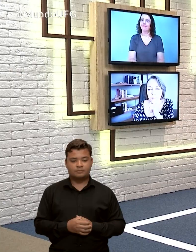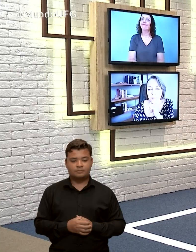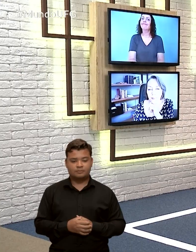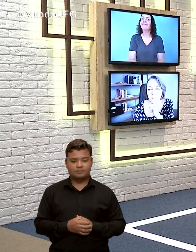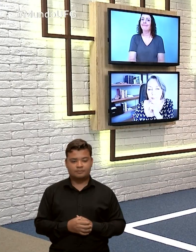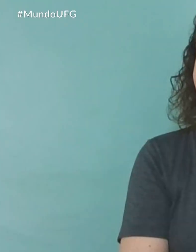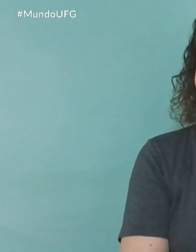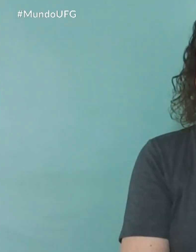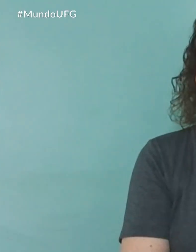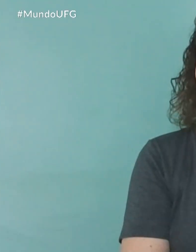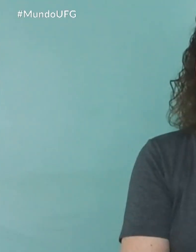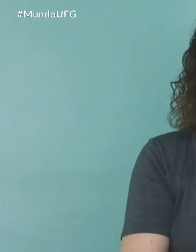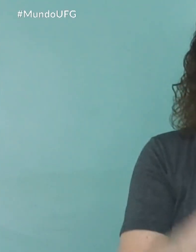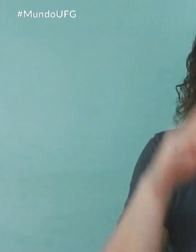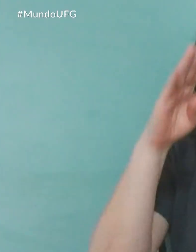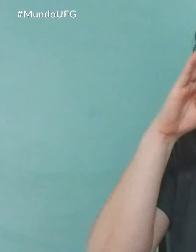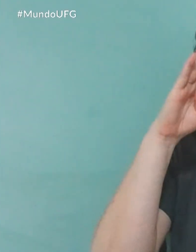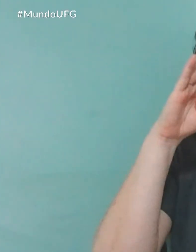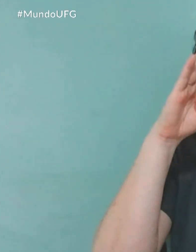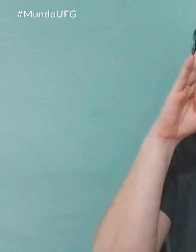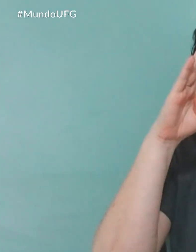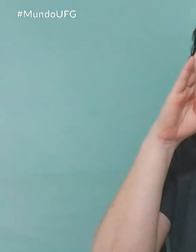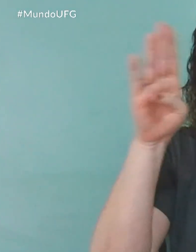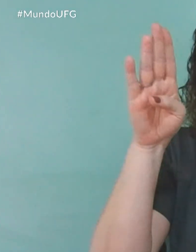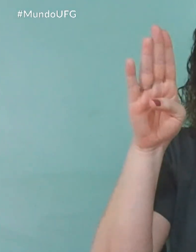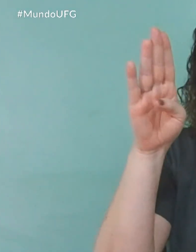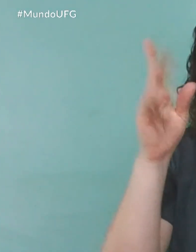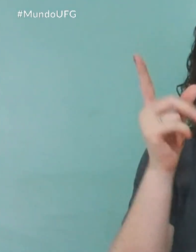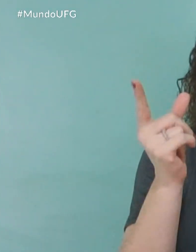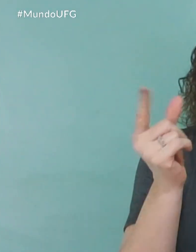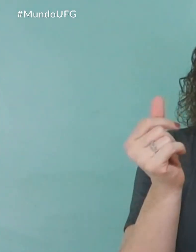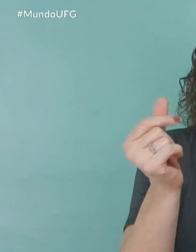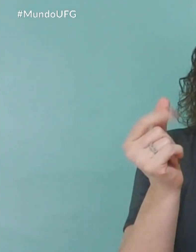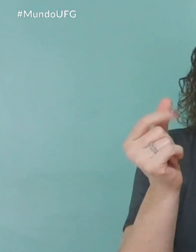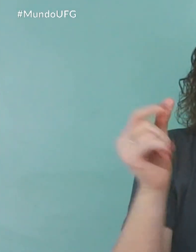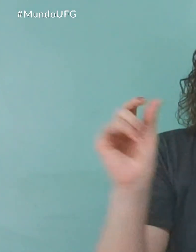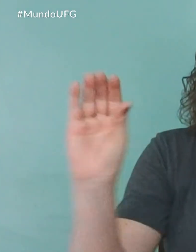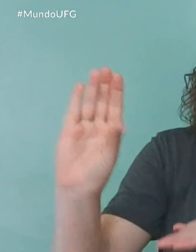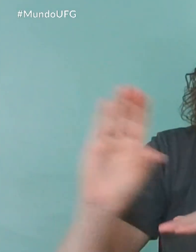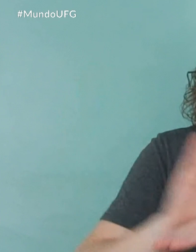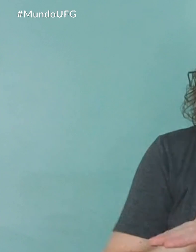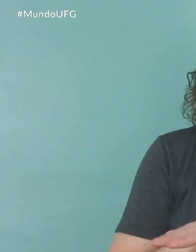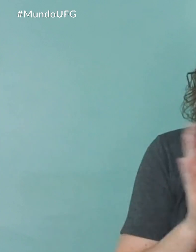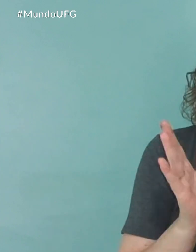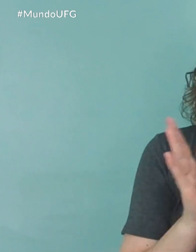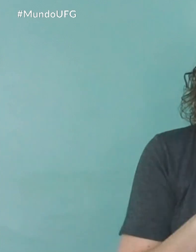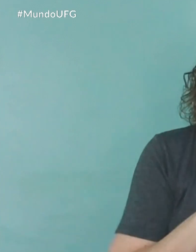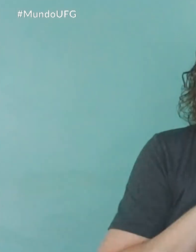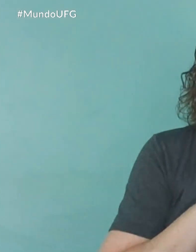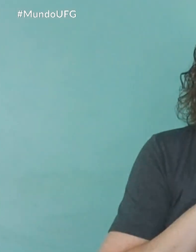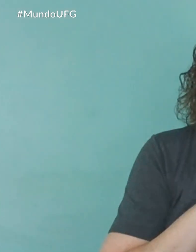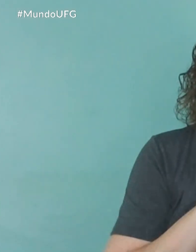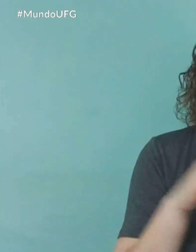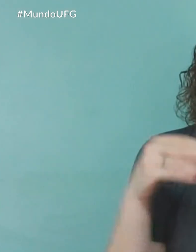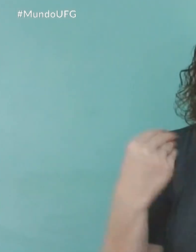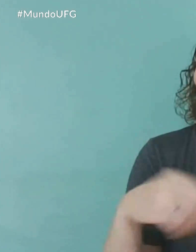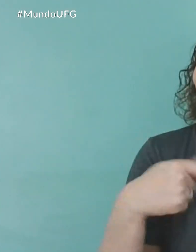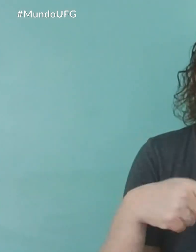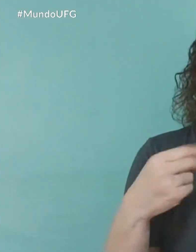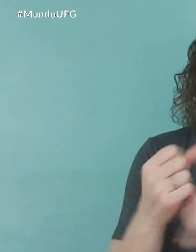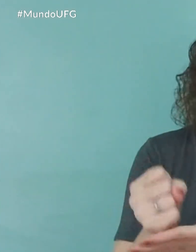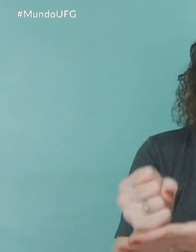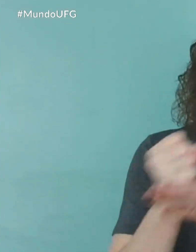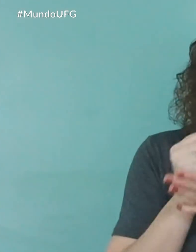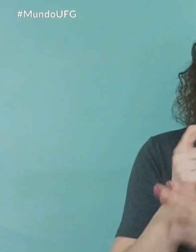Ah, sim. Ana, é extremamente importante. Nós precisamos de financiamento